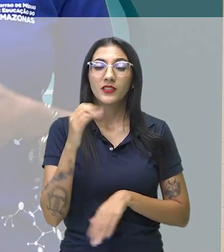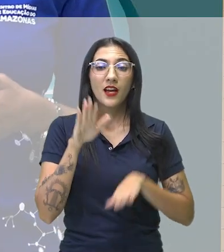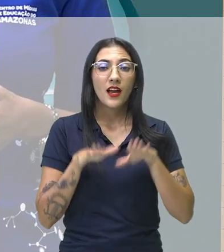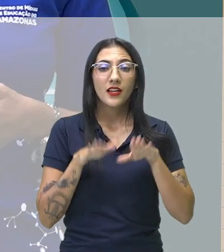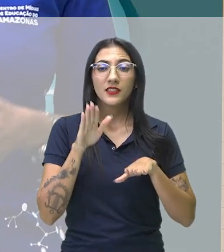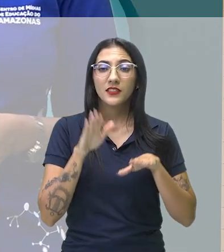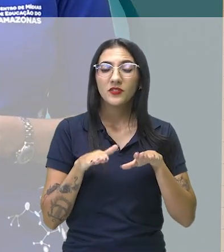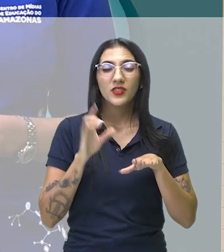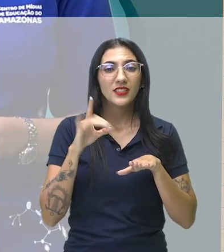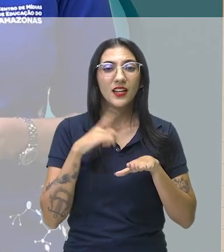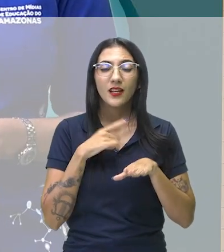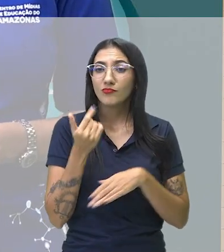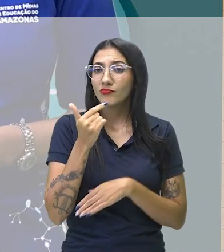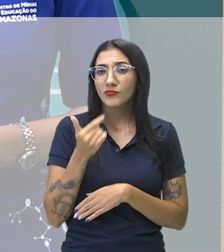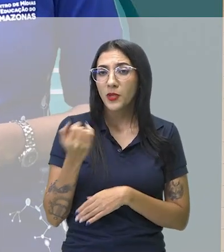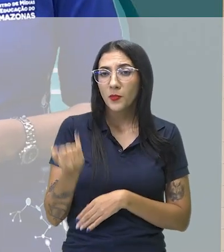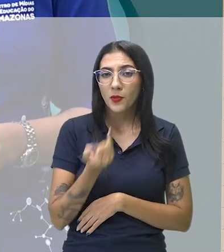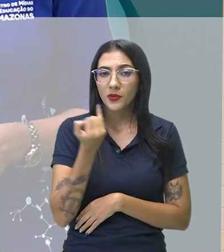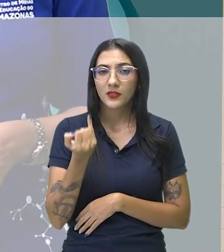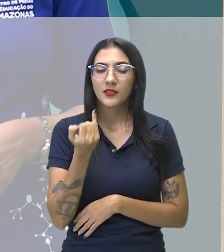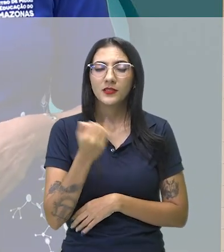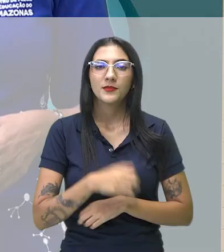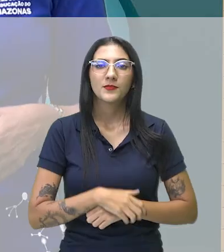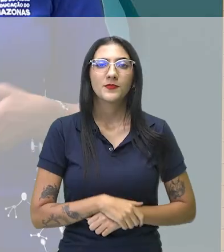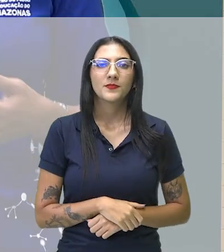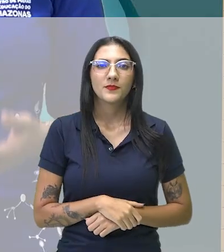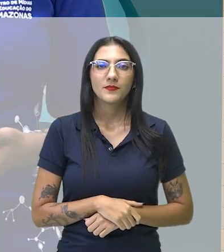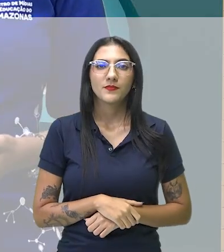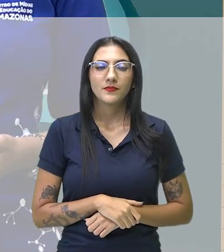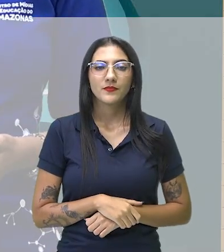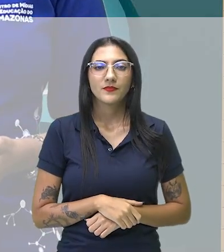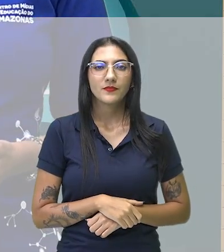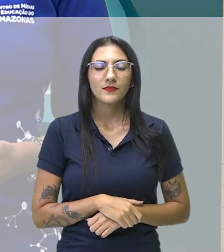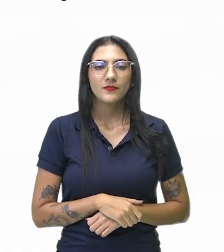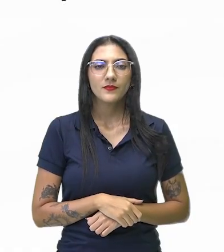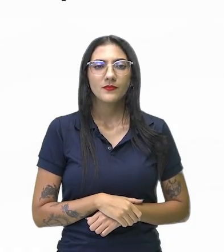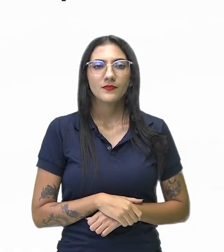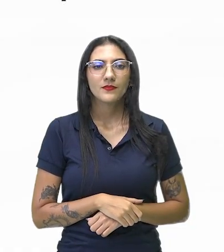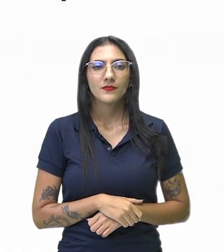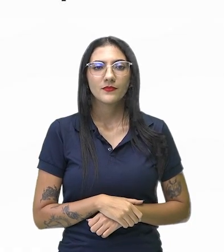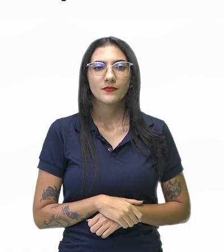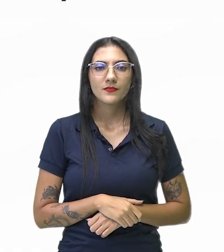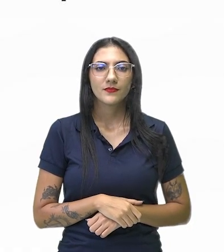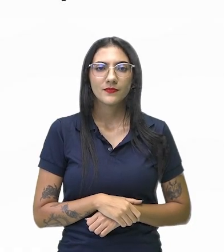era silenciada. Vamos agora mostrar uma outra obra,